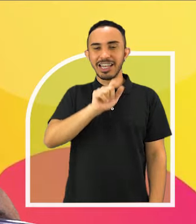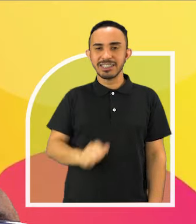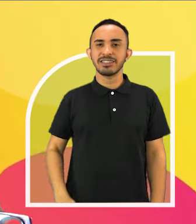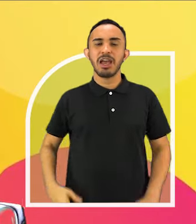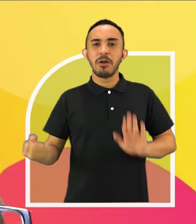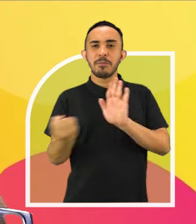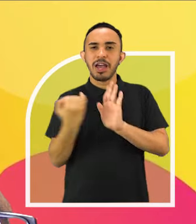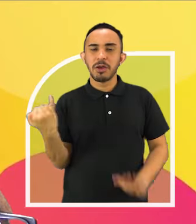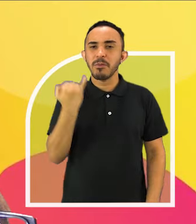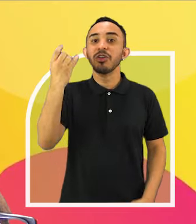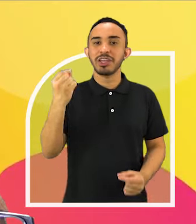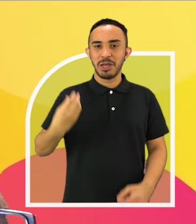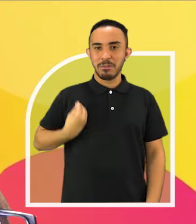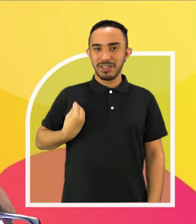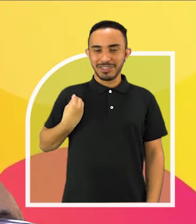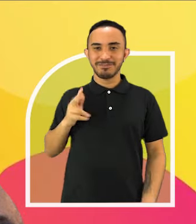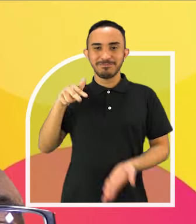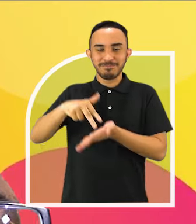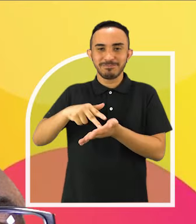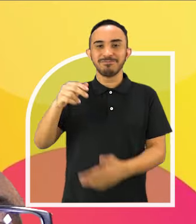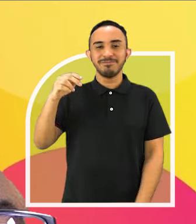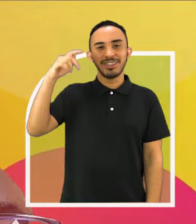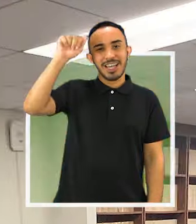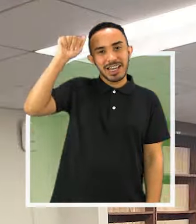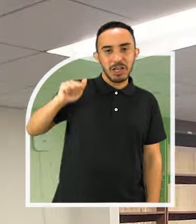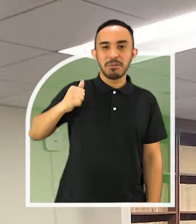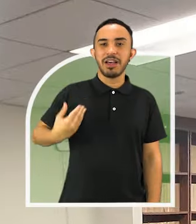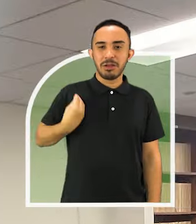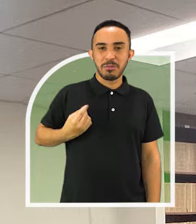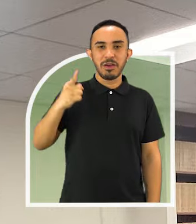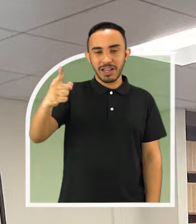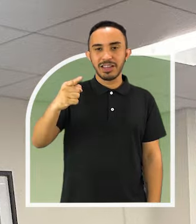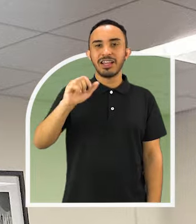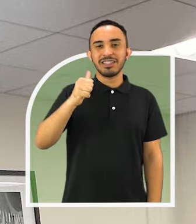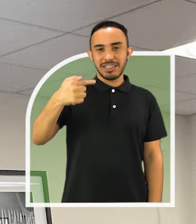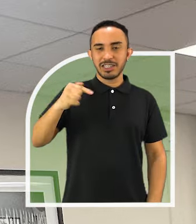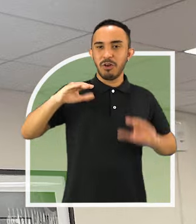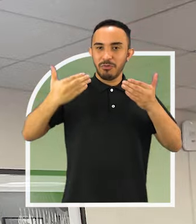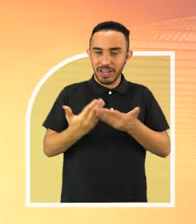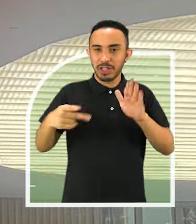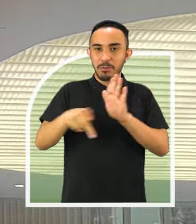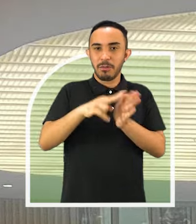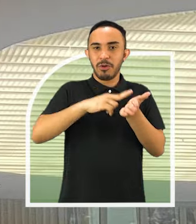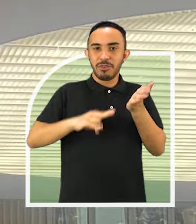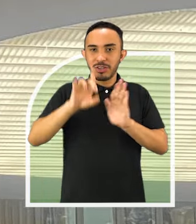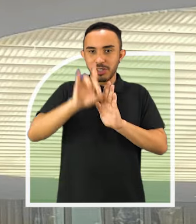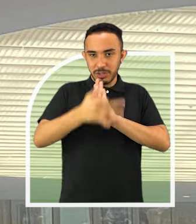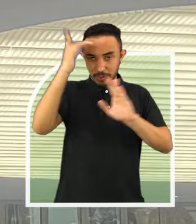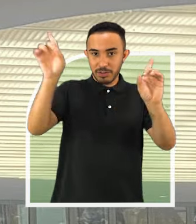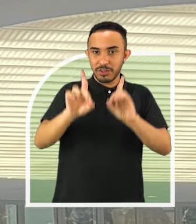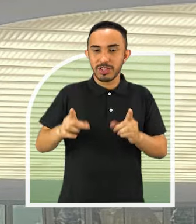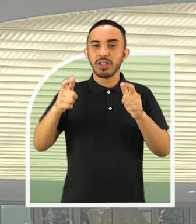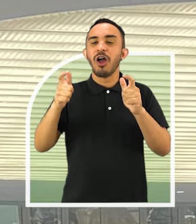importante da semana foi a presença da secretária Ana Paula Feminella na 17ª sessão da Conferência dos Estados Partes da Convenção sobre os Direitos das Pessoas com